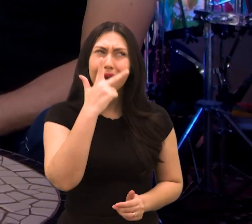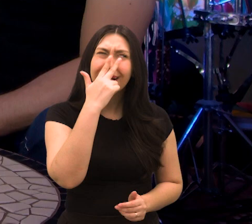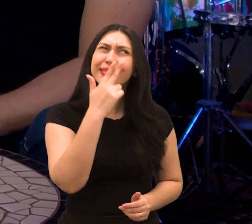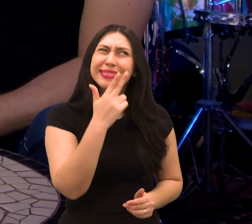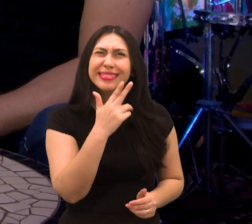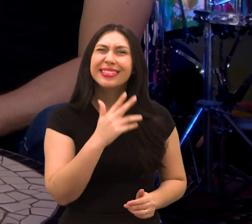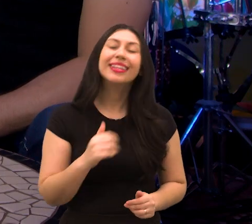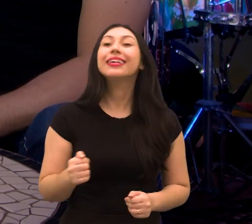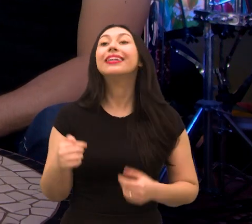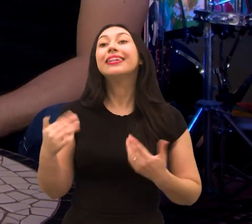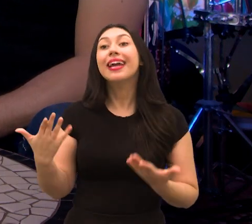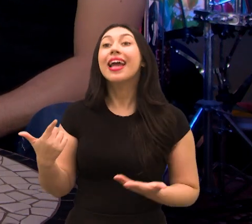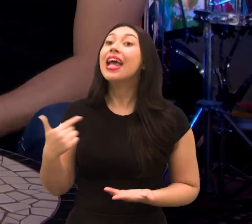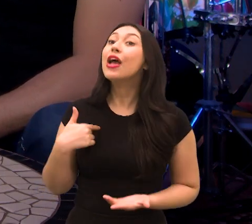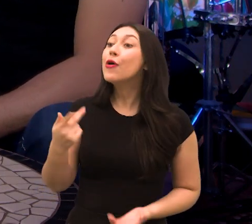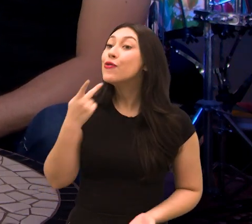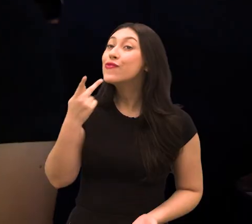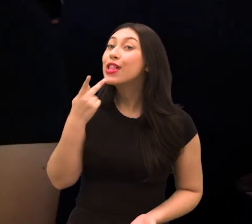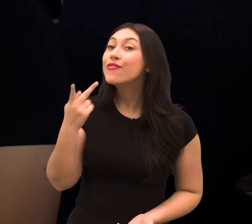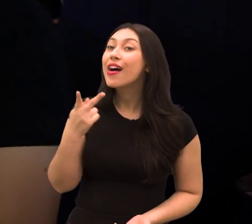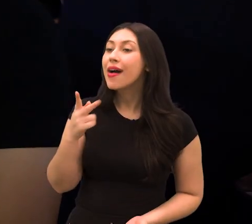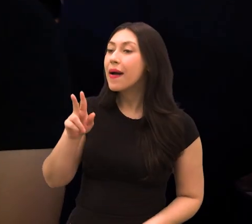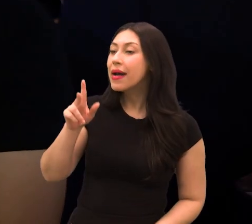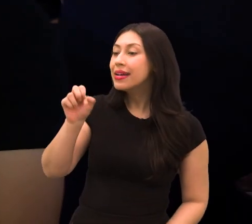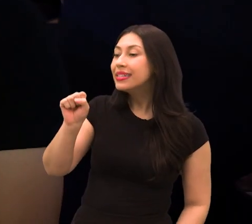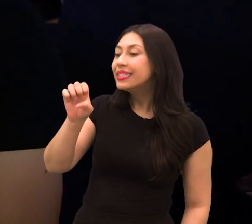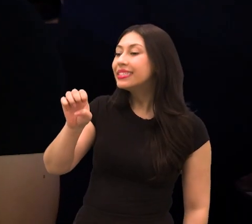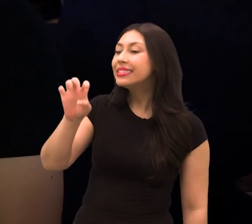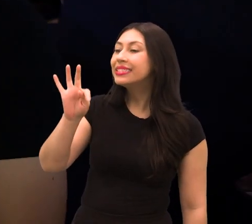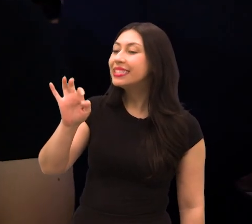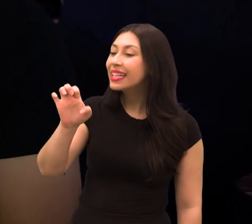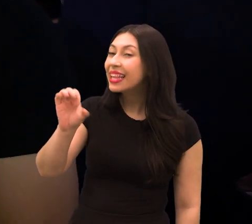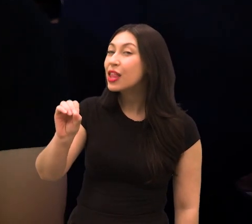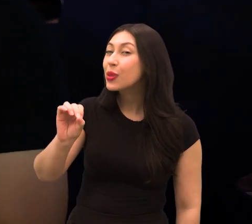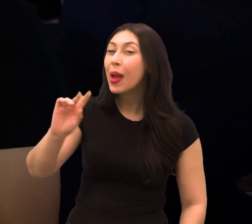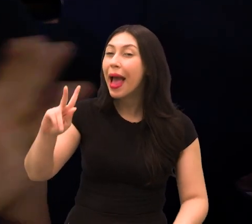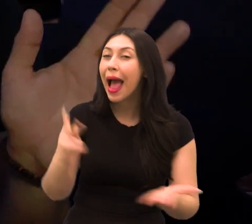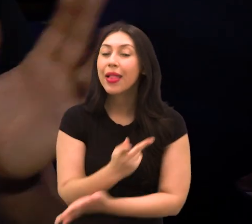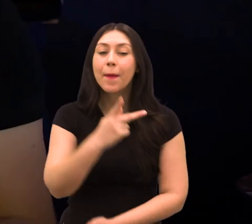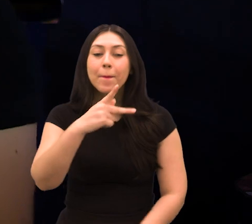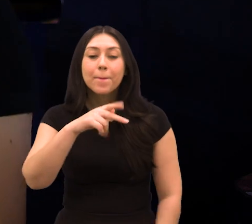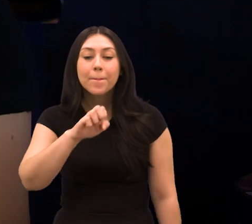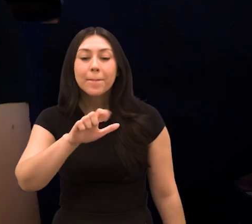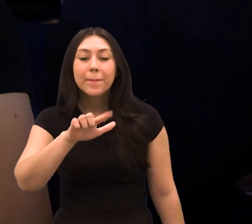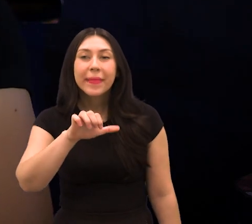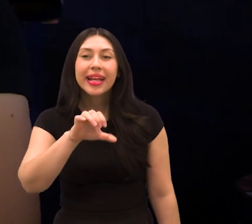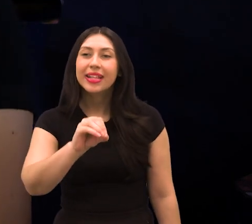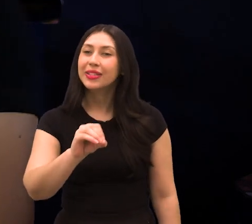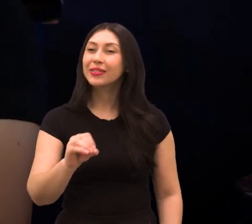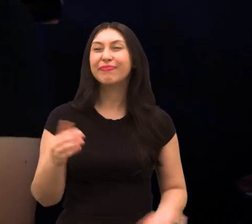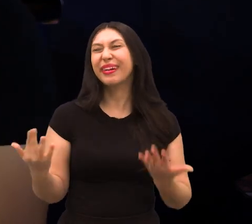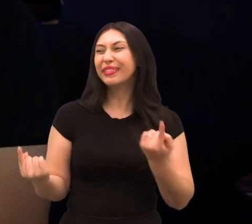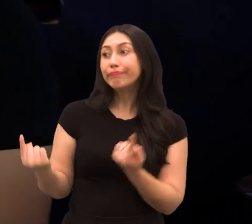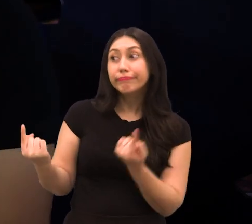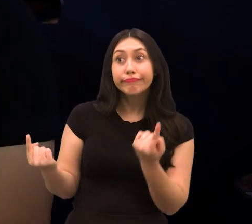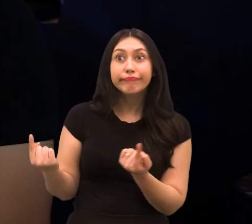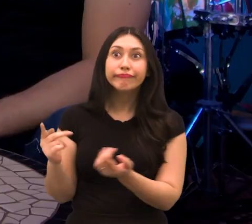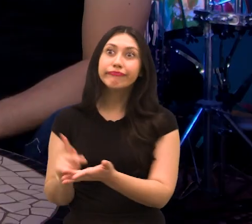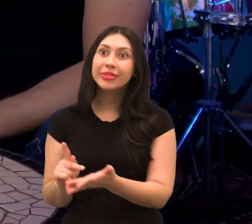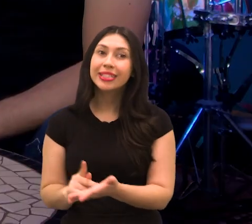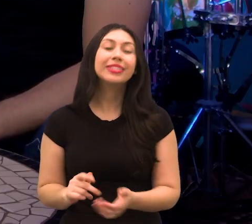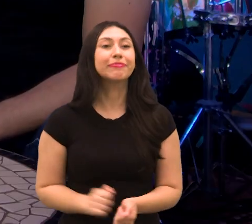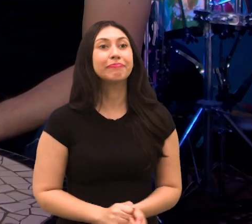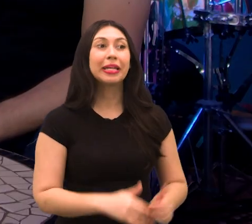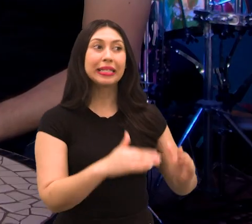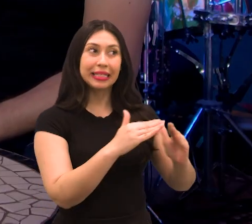eu falava Café Peleco. Falava Café Peleco. Então, não sei. Mas eu acho que a primeira versão tá mais real do negócio. O pessoal de casa aí